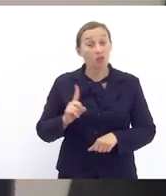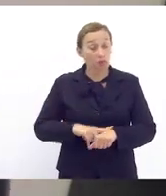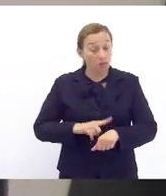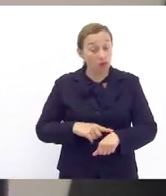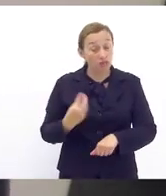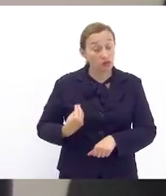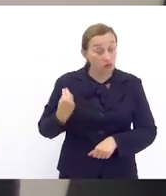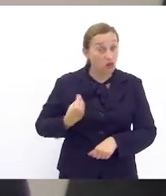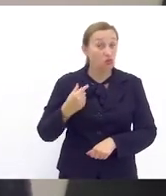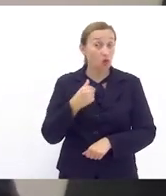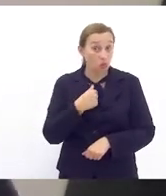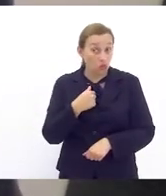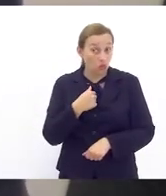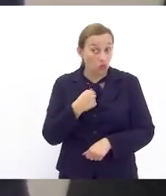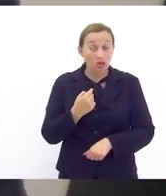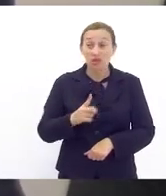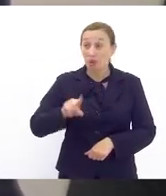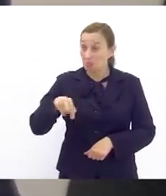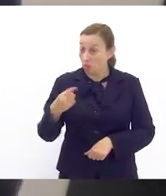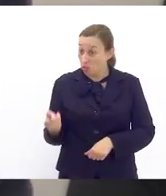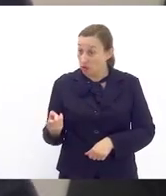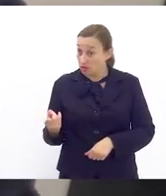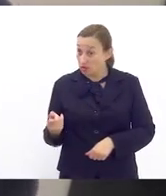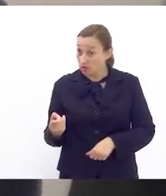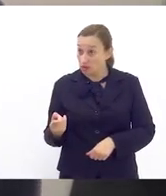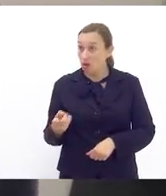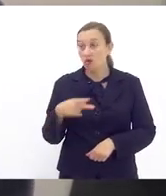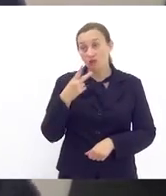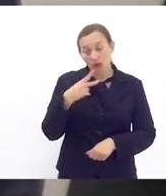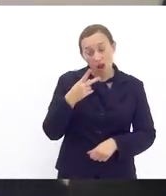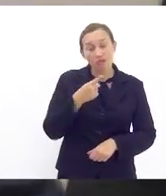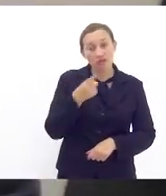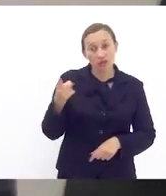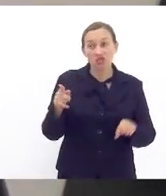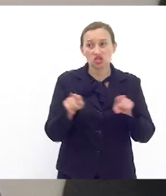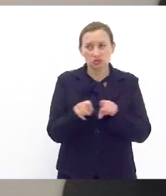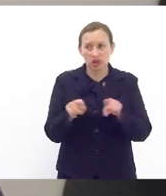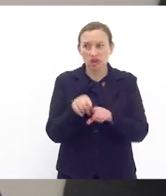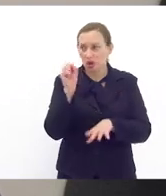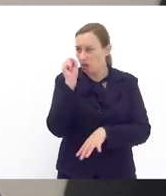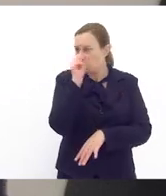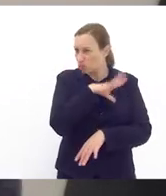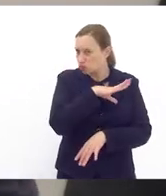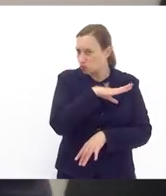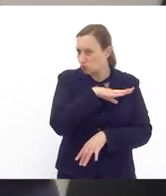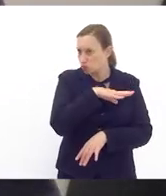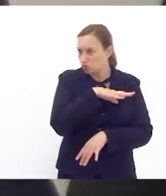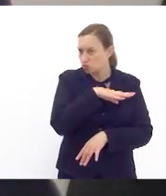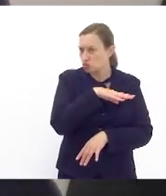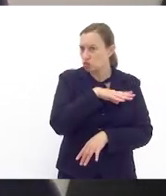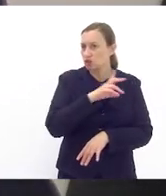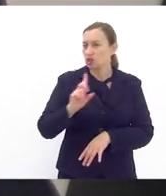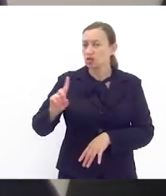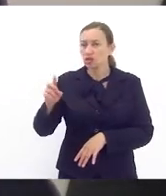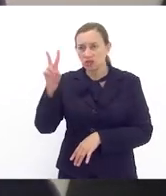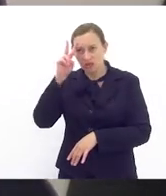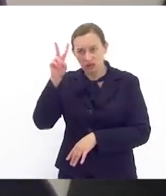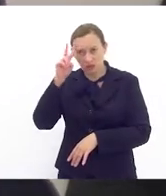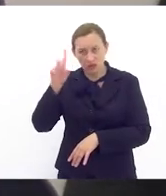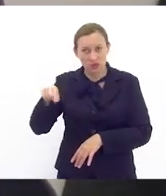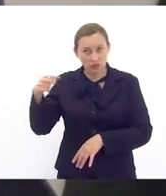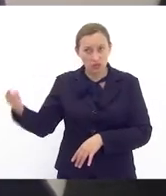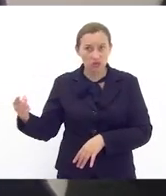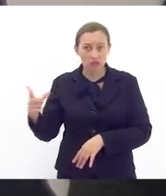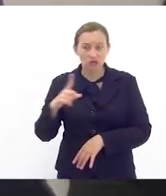eu tô vivendo daqui a pouco e eu vou falar uma coisa para vocês que é um absurdo da próxima segunda-feira vai ter